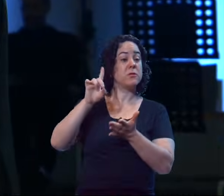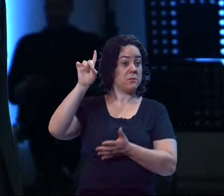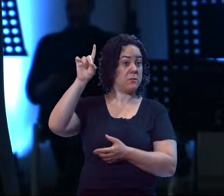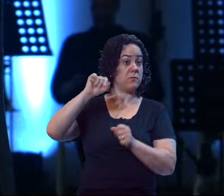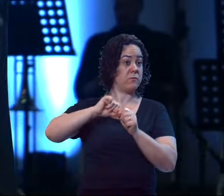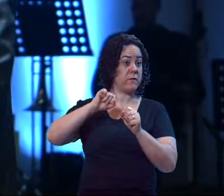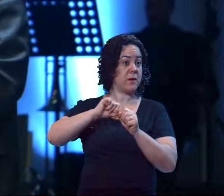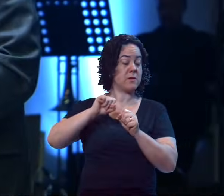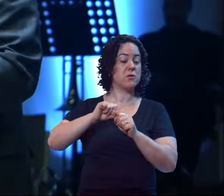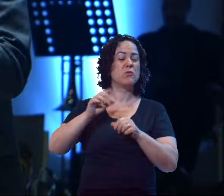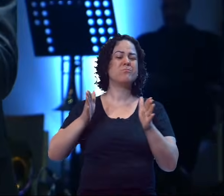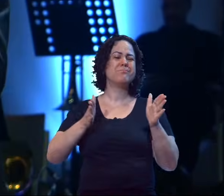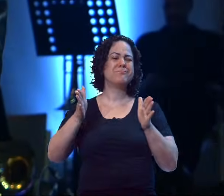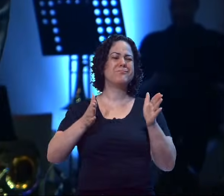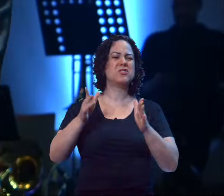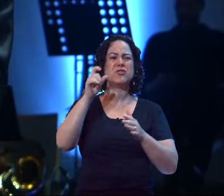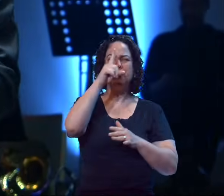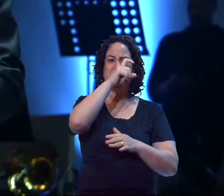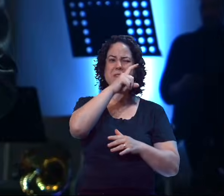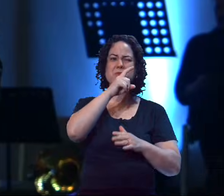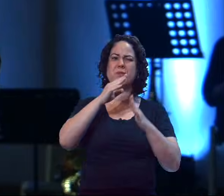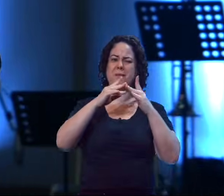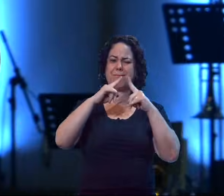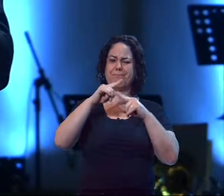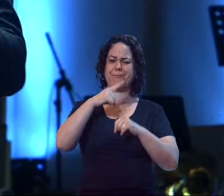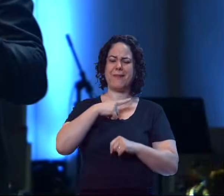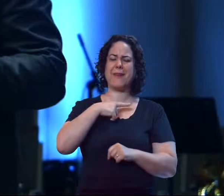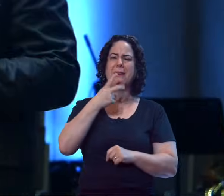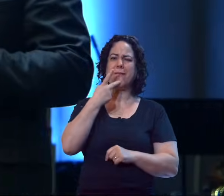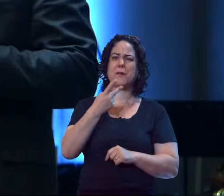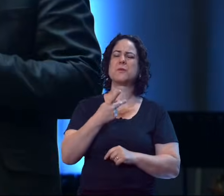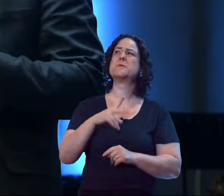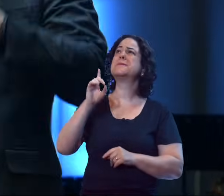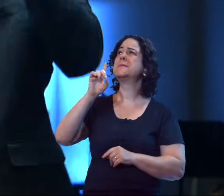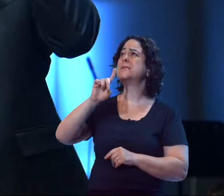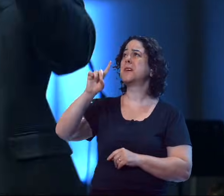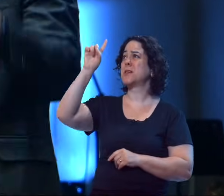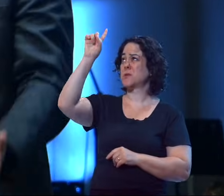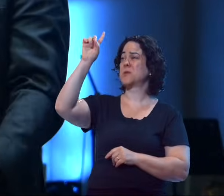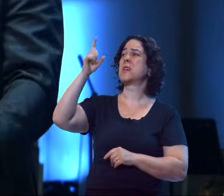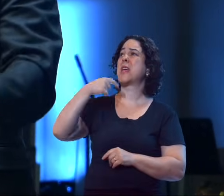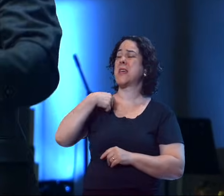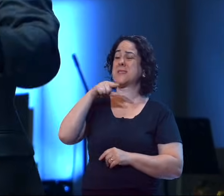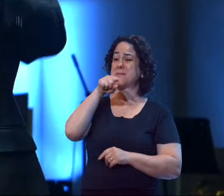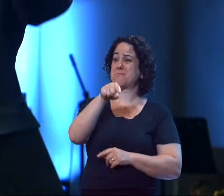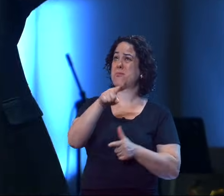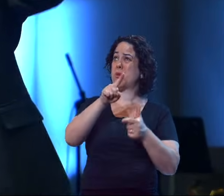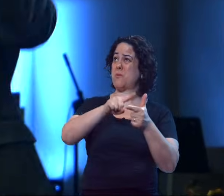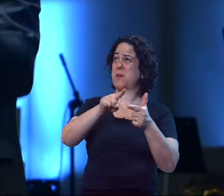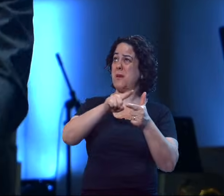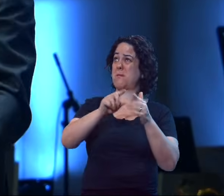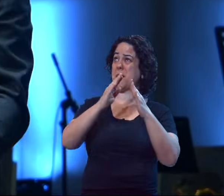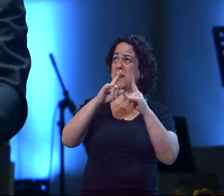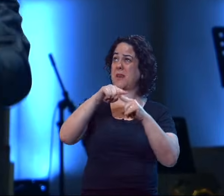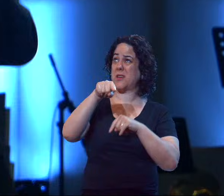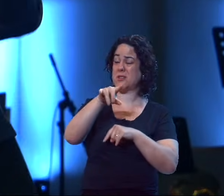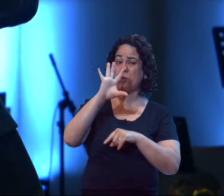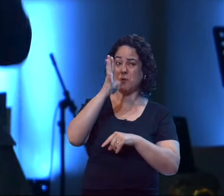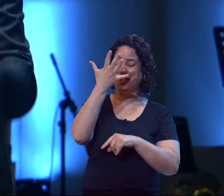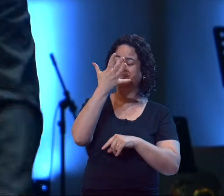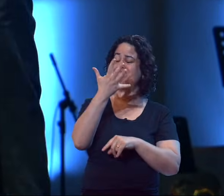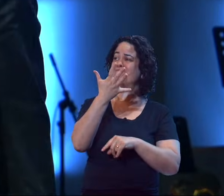igreja. E ele fez um voto ao Senhor, falou: Deus, enquanto esse problema que está acontecendo não